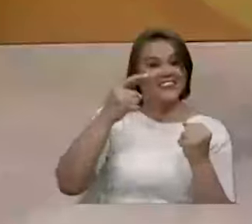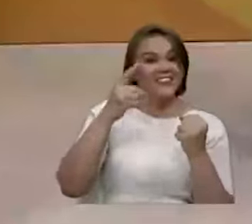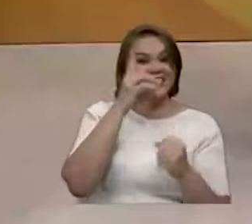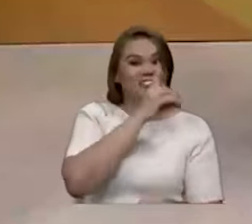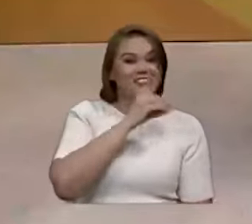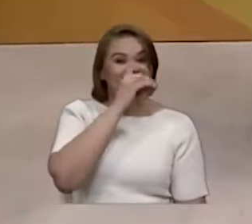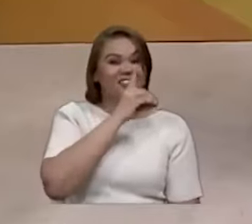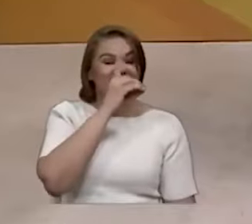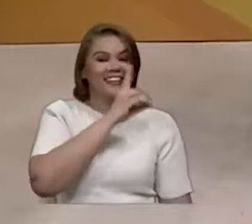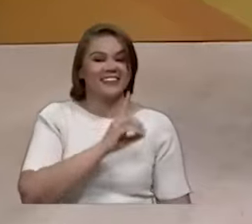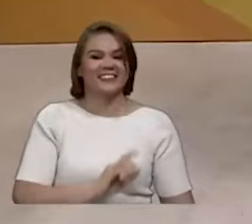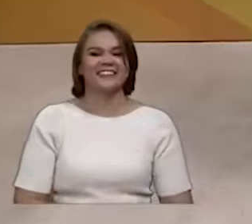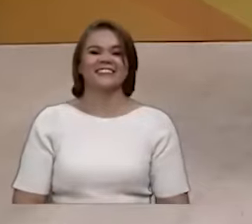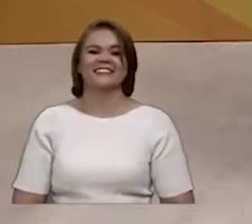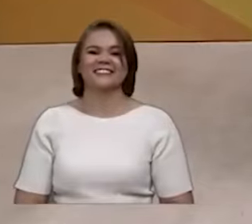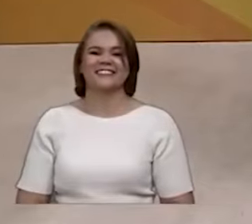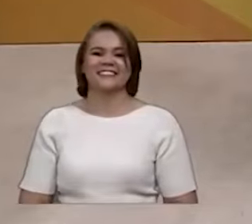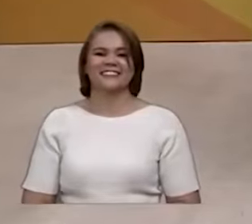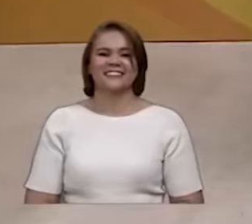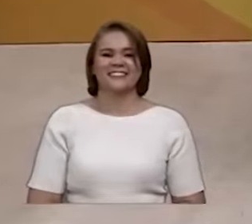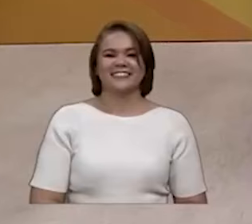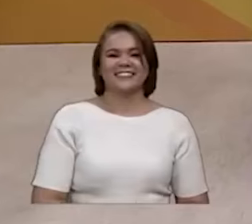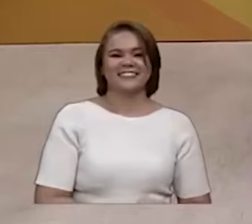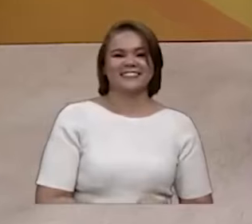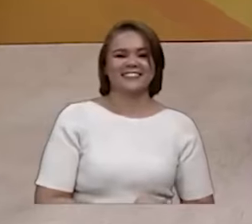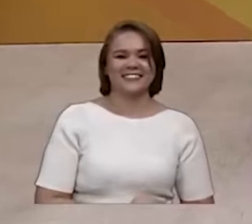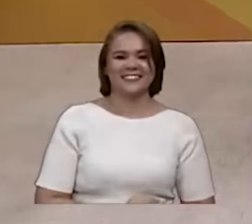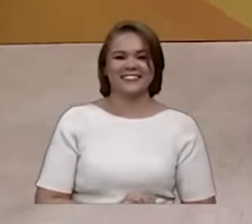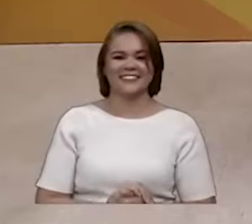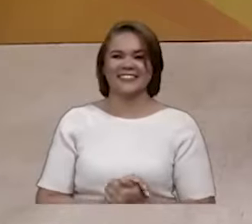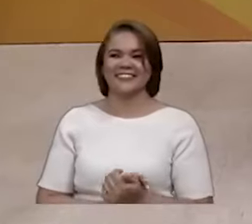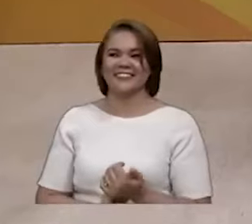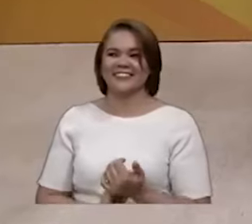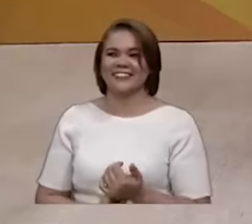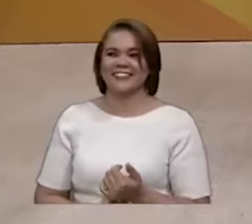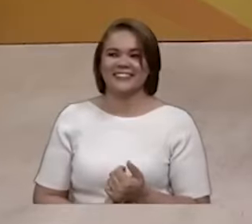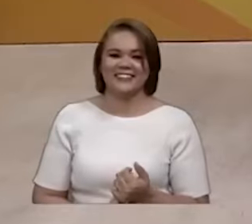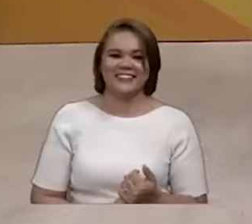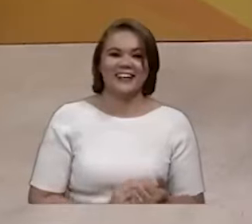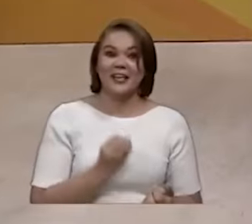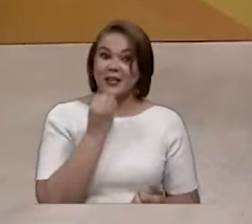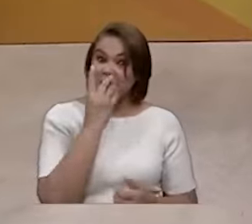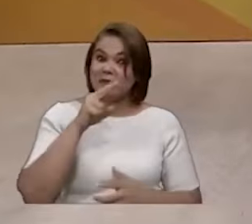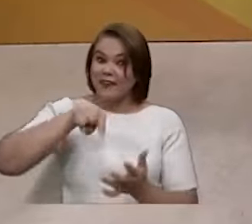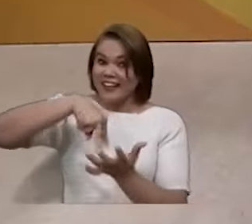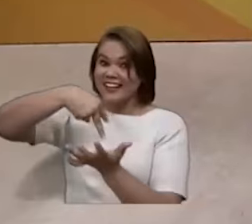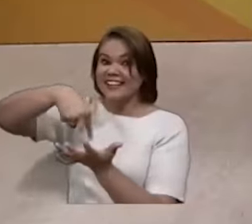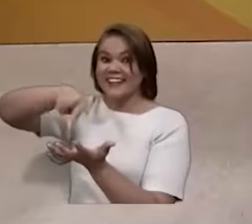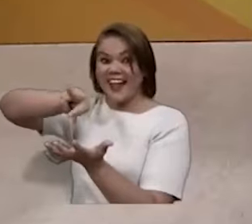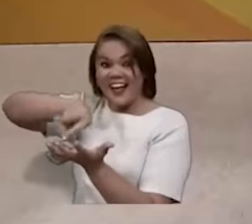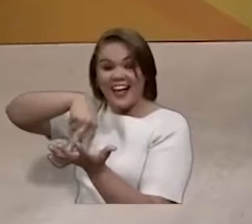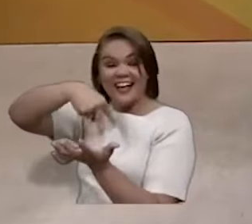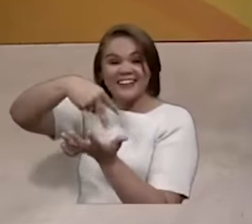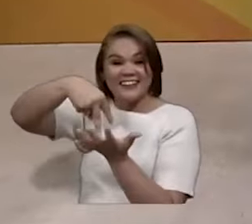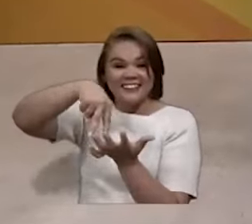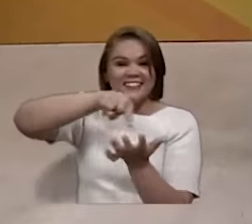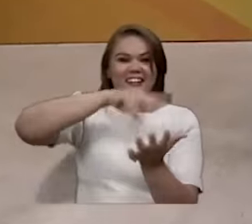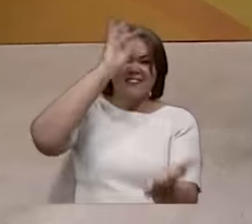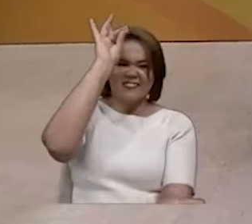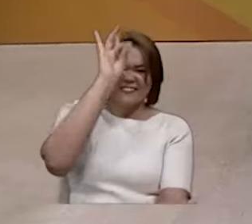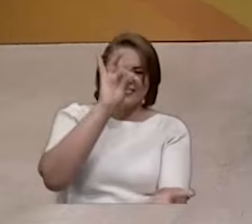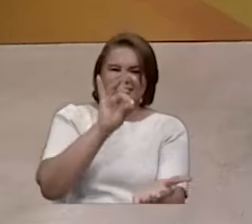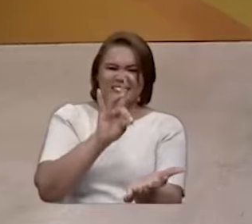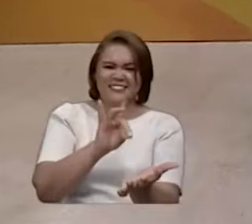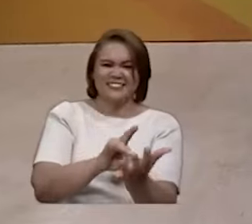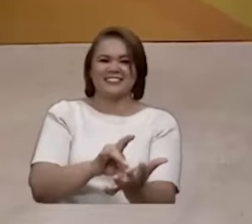próximo domingo. Chama! Chama que ele vem! Quero você E o bom que ele dança. E ele é dançarino oficial. Ó,